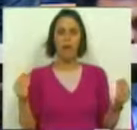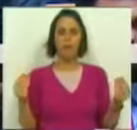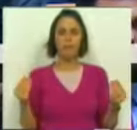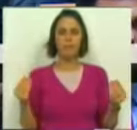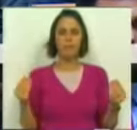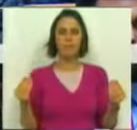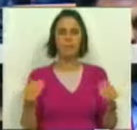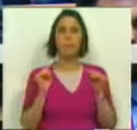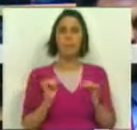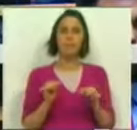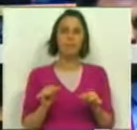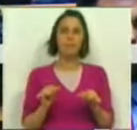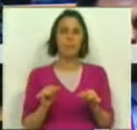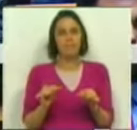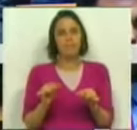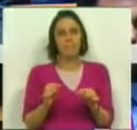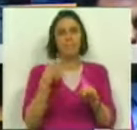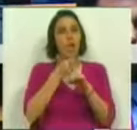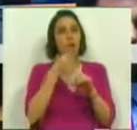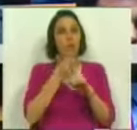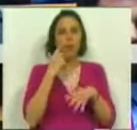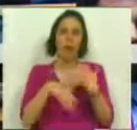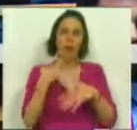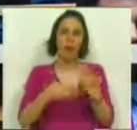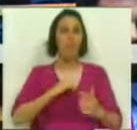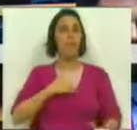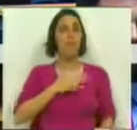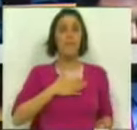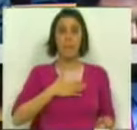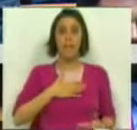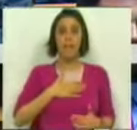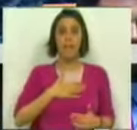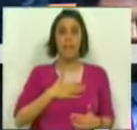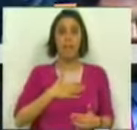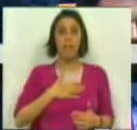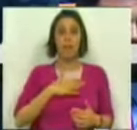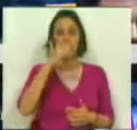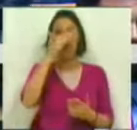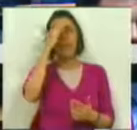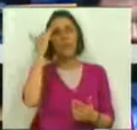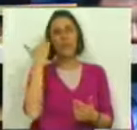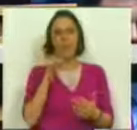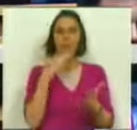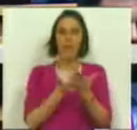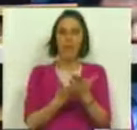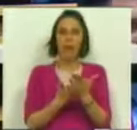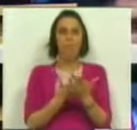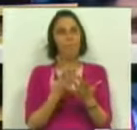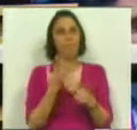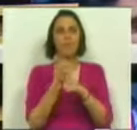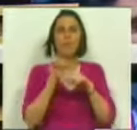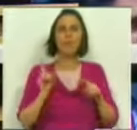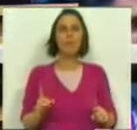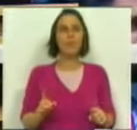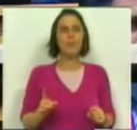vezes, esta luta contínua das nossas empresas é dificultada